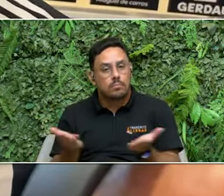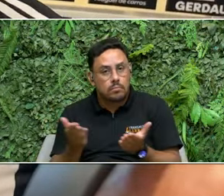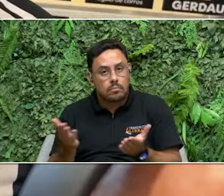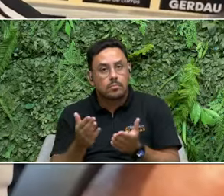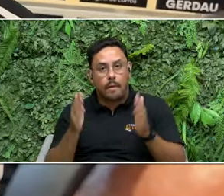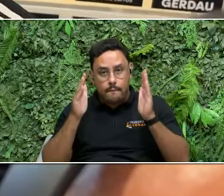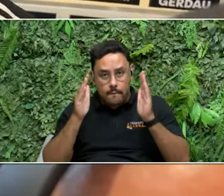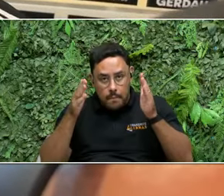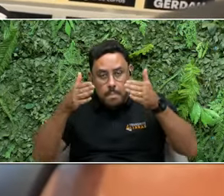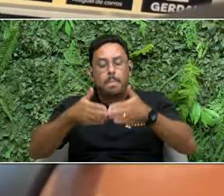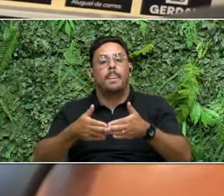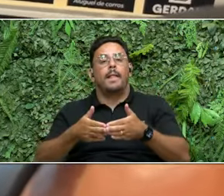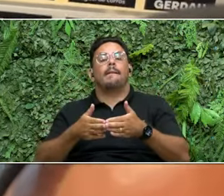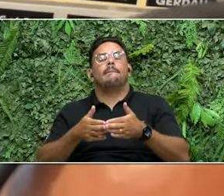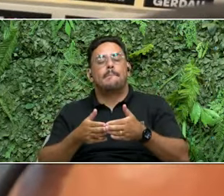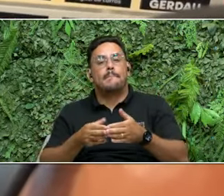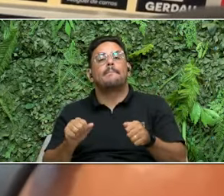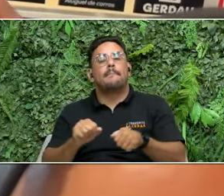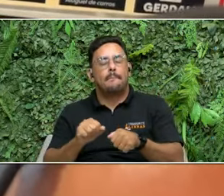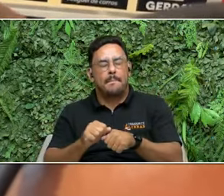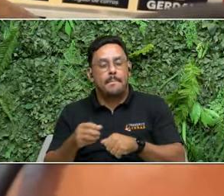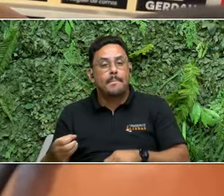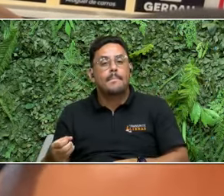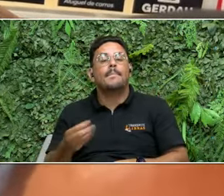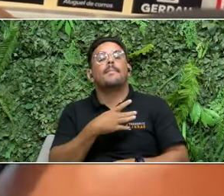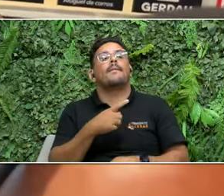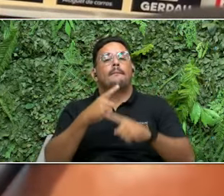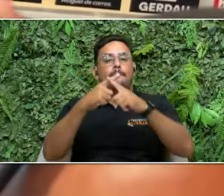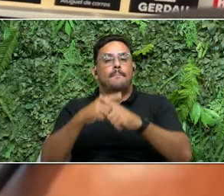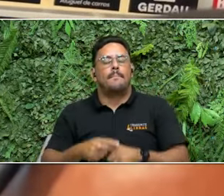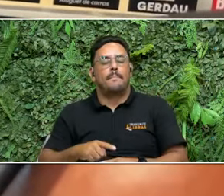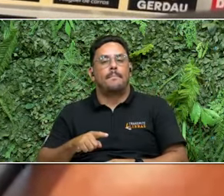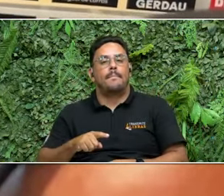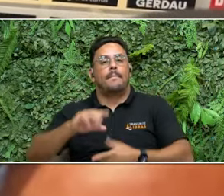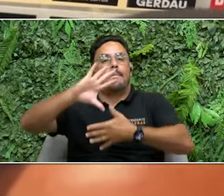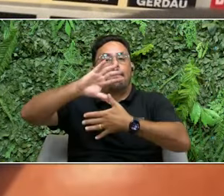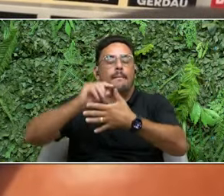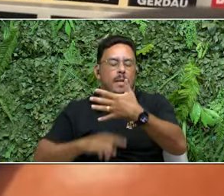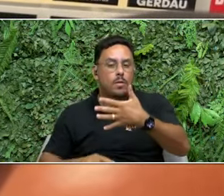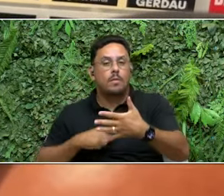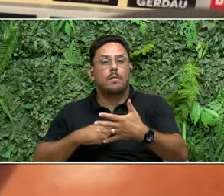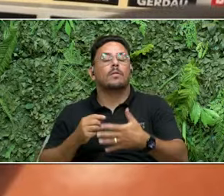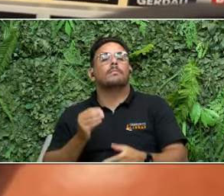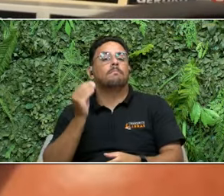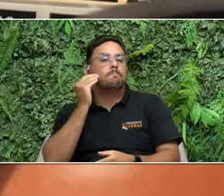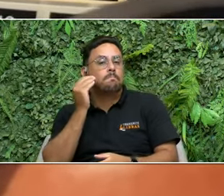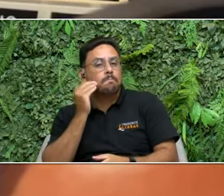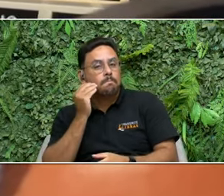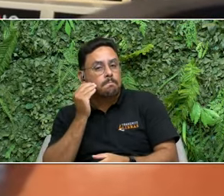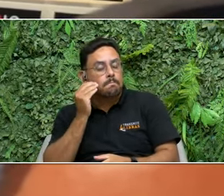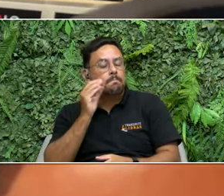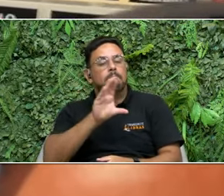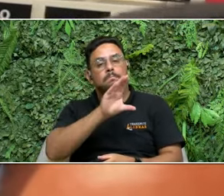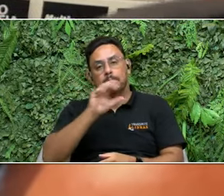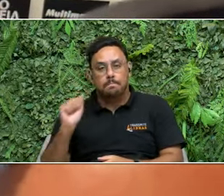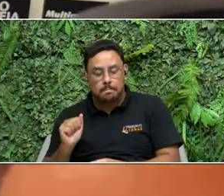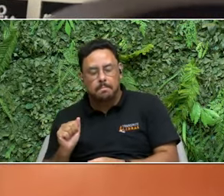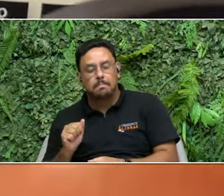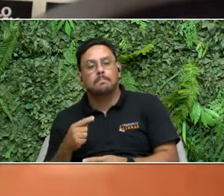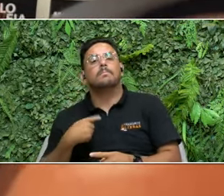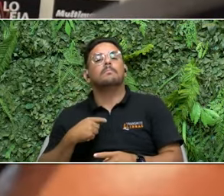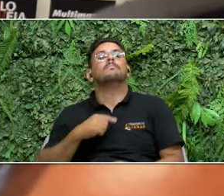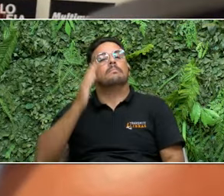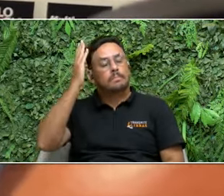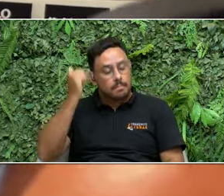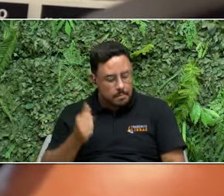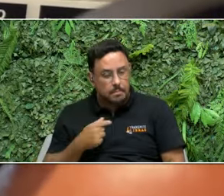focar temos já a esta da Libertadores na na quinta-feira e voltar para ser campeão vamos voltar para ser campeão tenho plena convicção